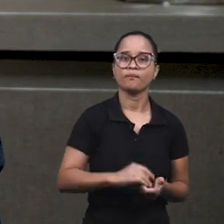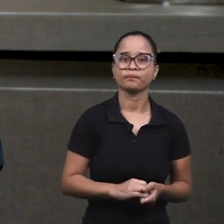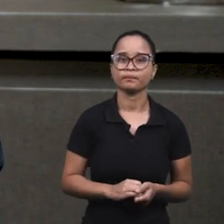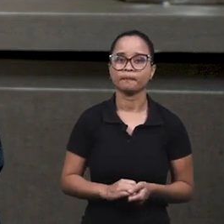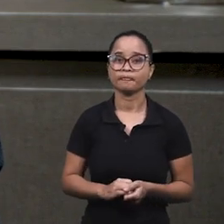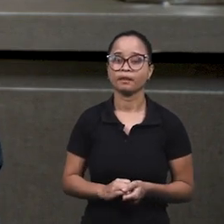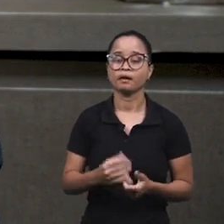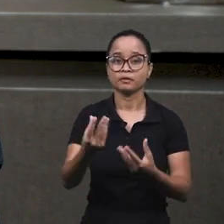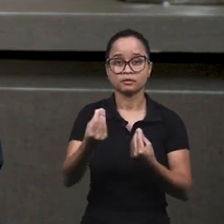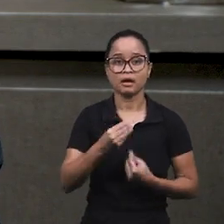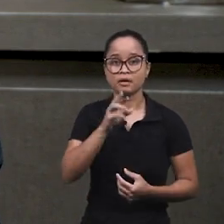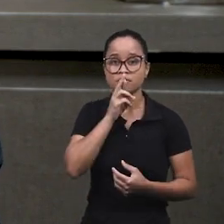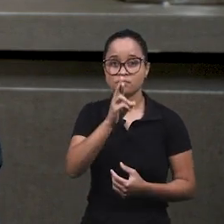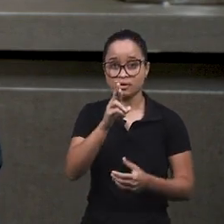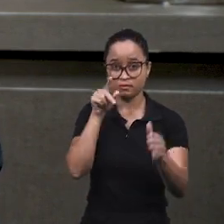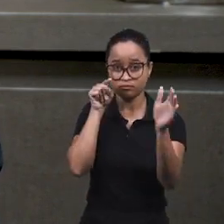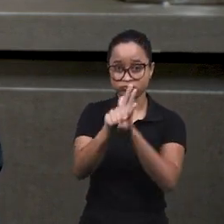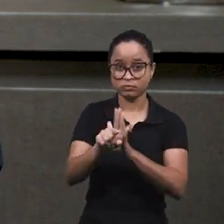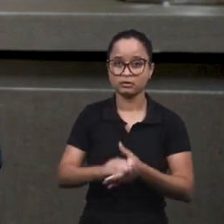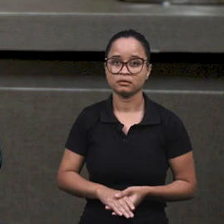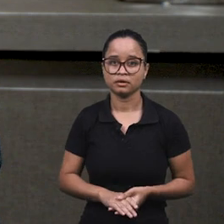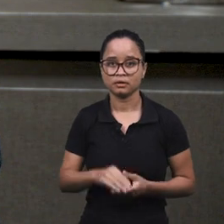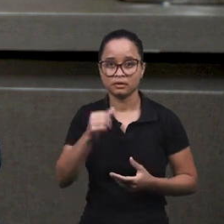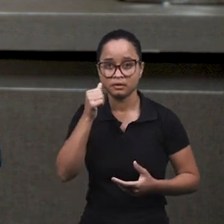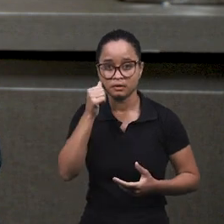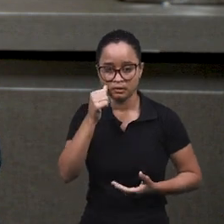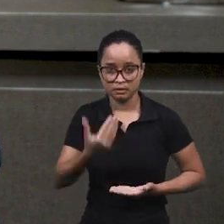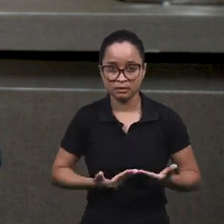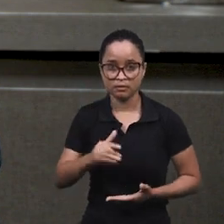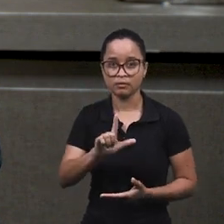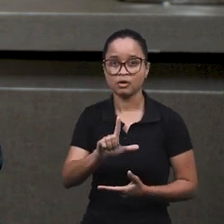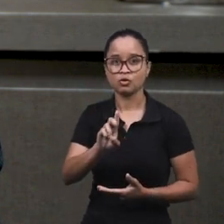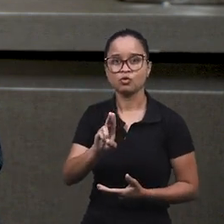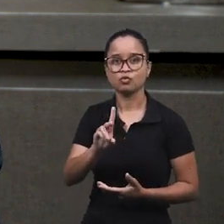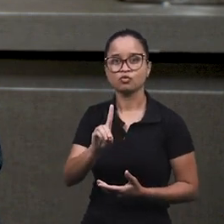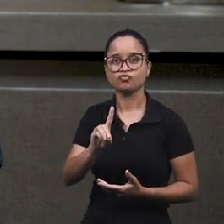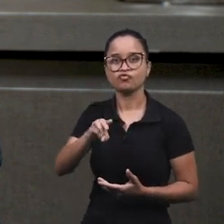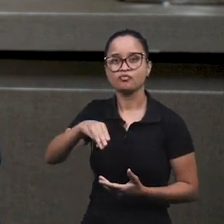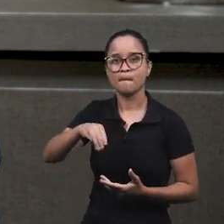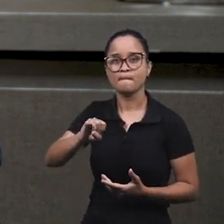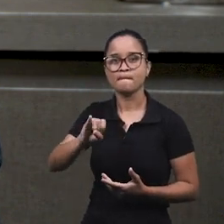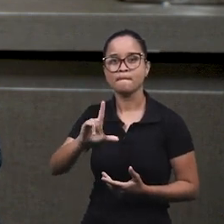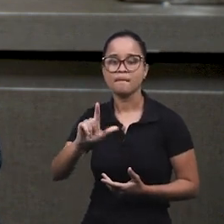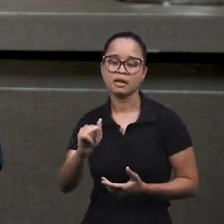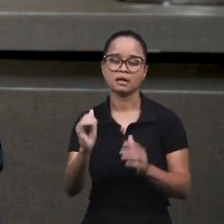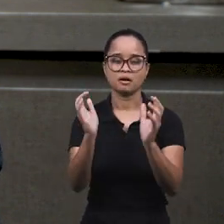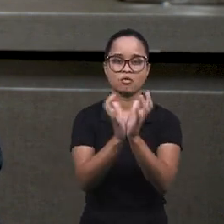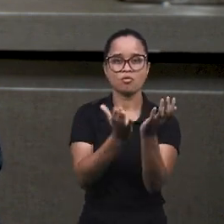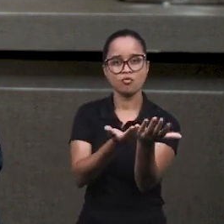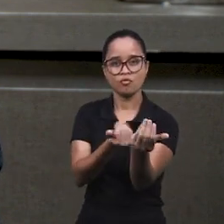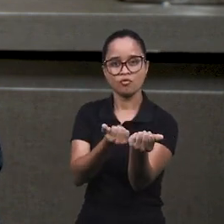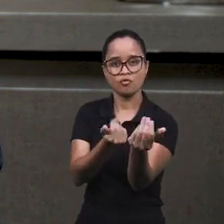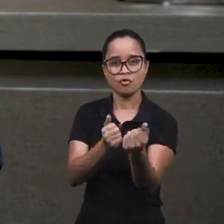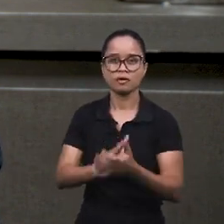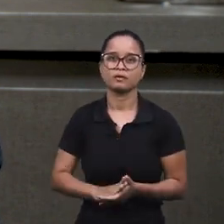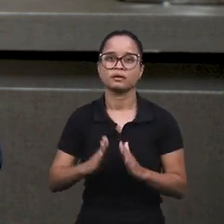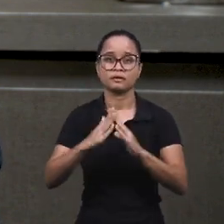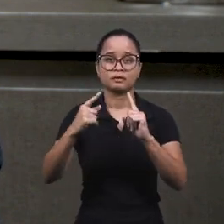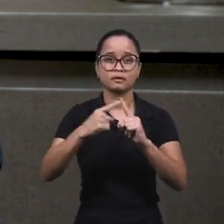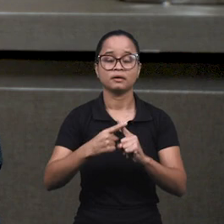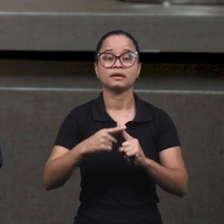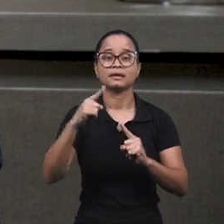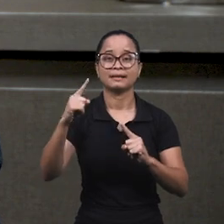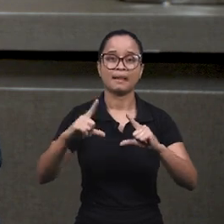dar a resposta a esta pergunta vai ser a nossa irmã Ludmila. A irmã Ludmila, ela é do grupo de jovens da nossa igreja